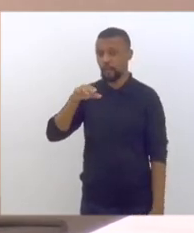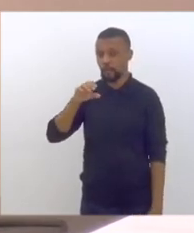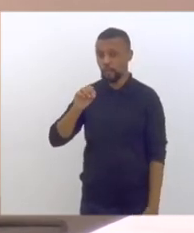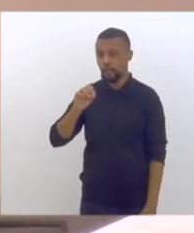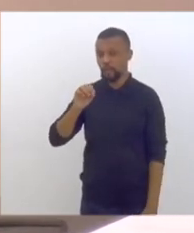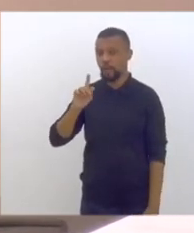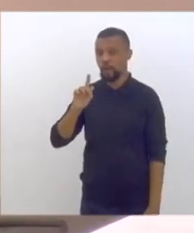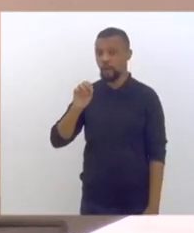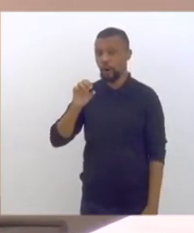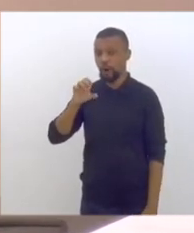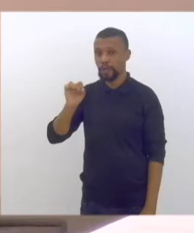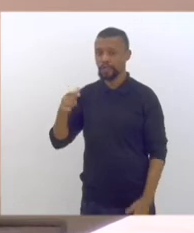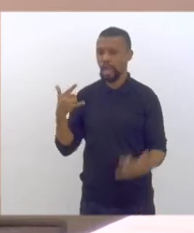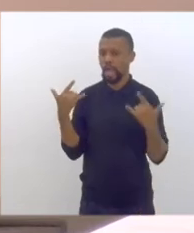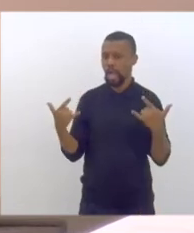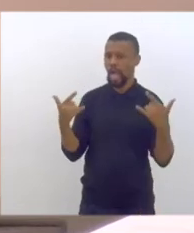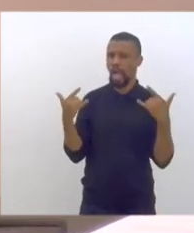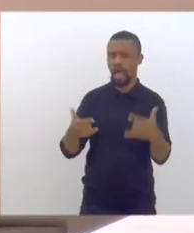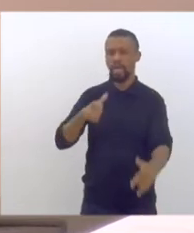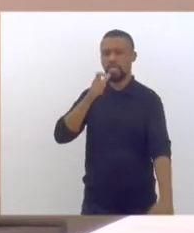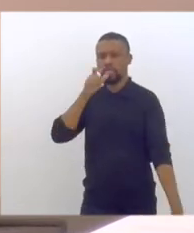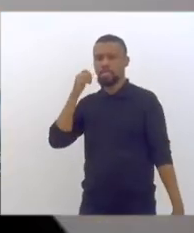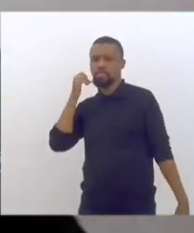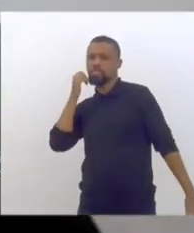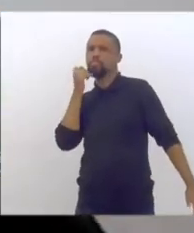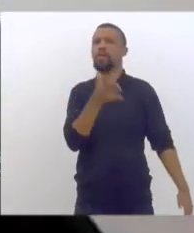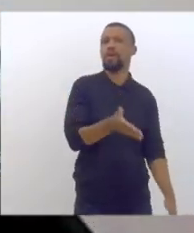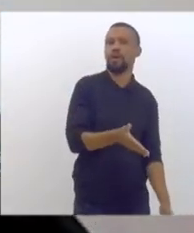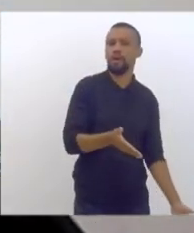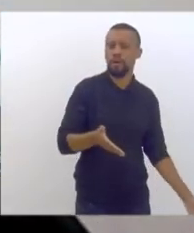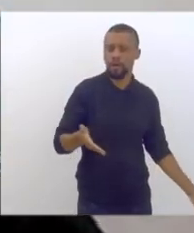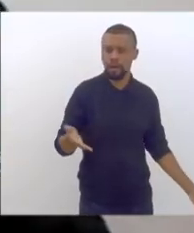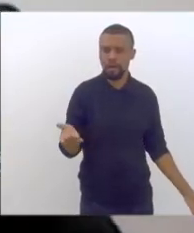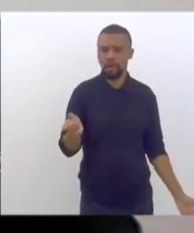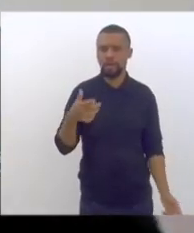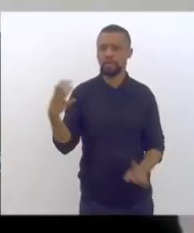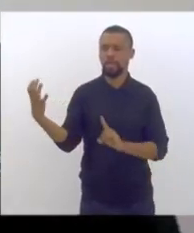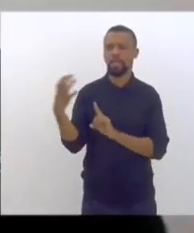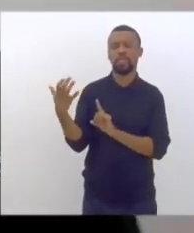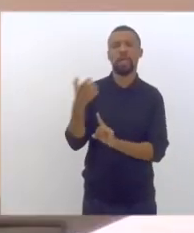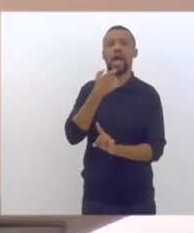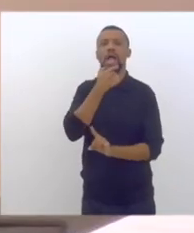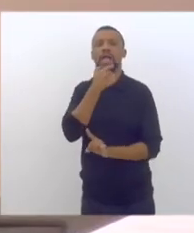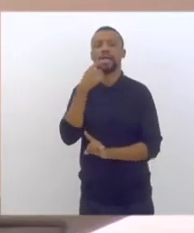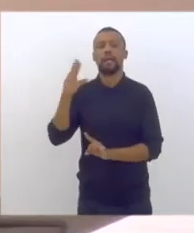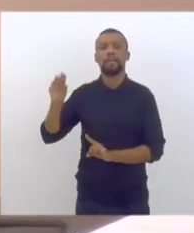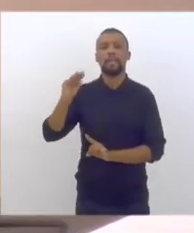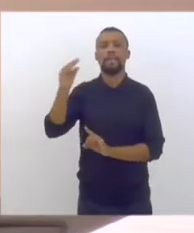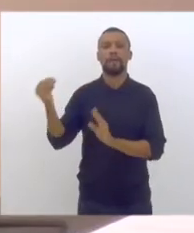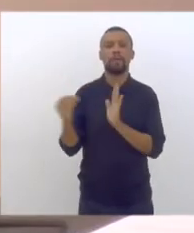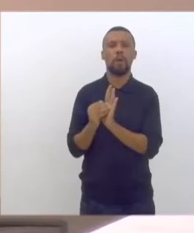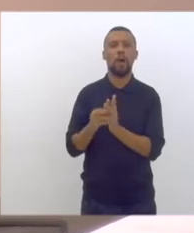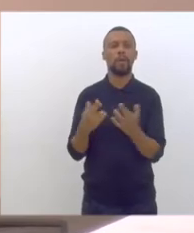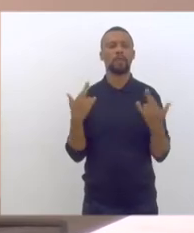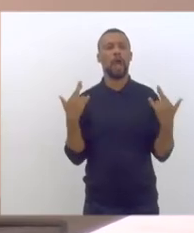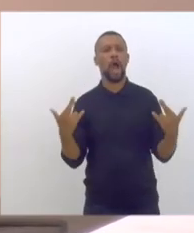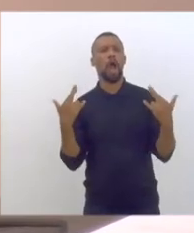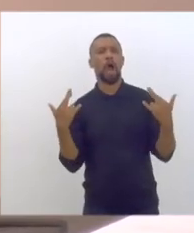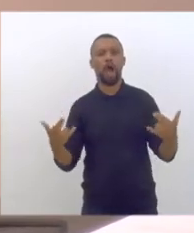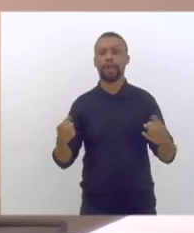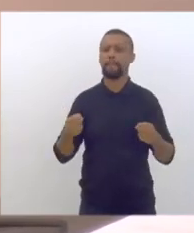o isso é um isso é um anglicismo bota aí rock